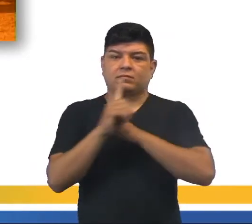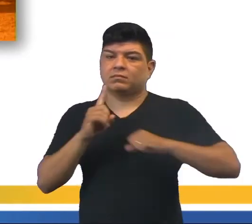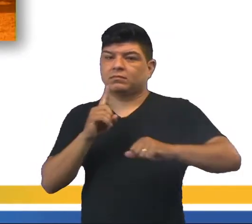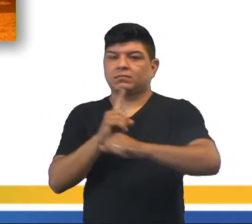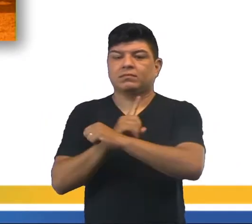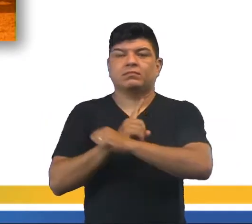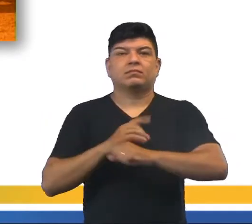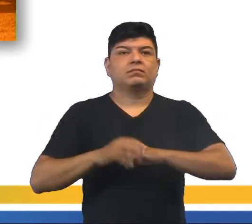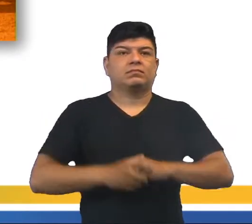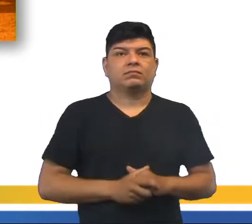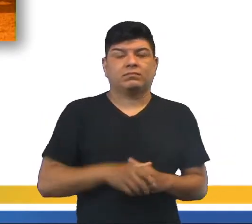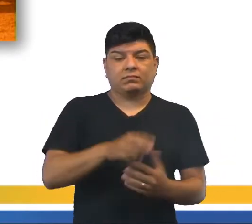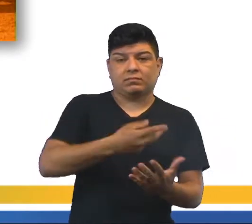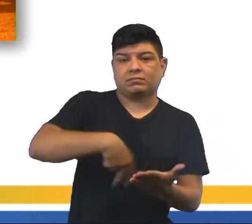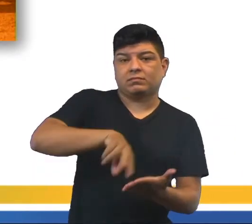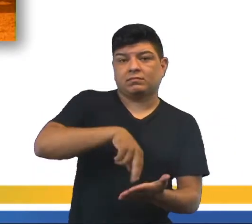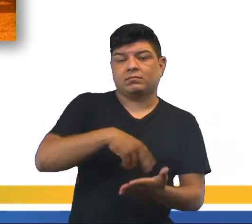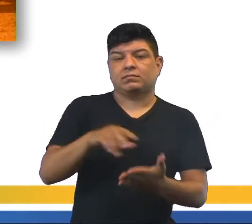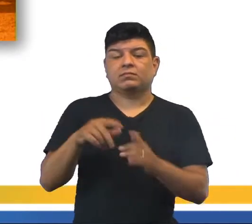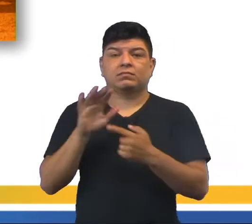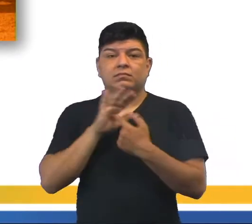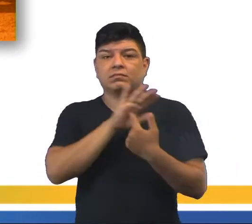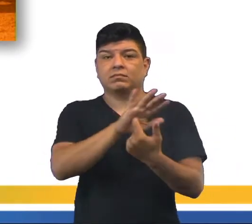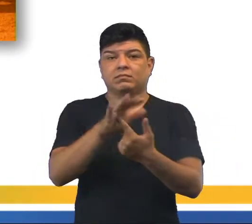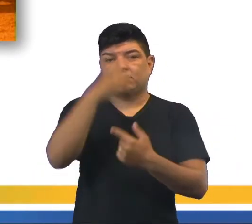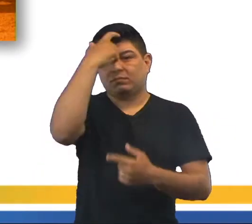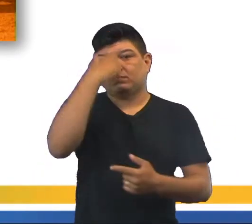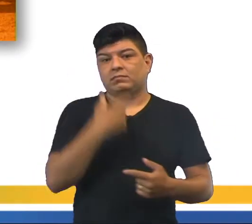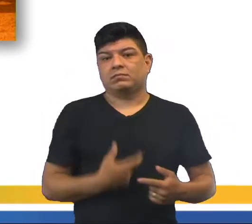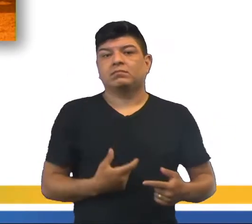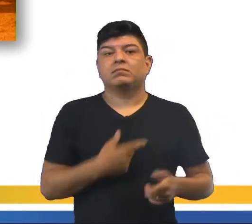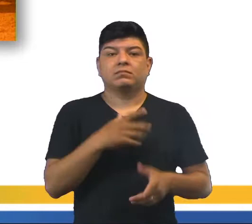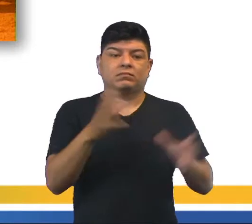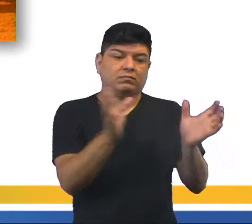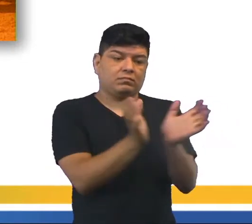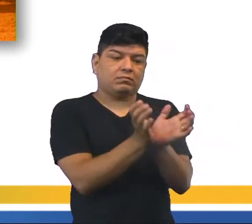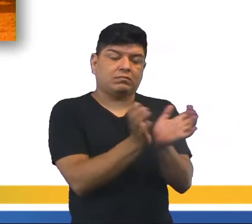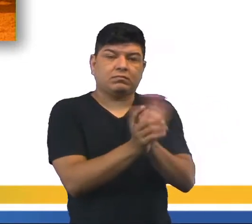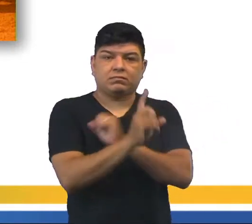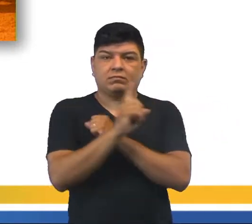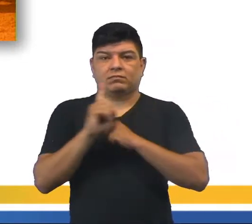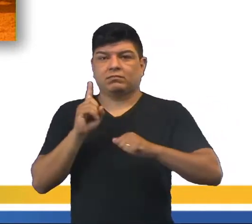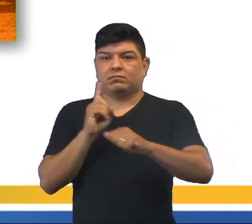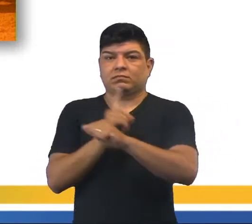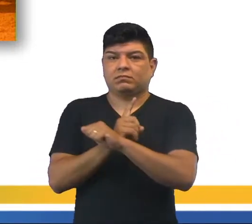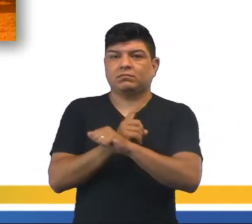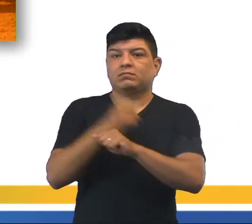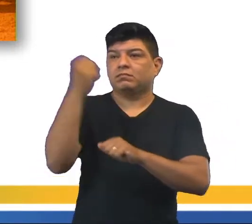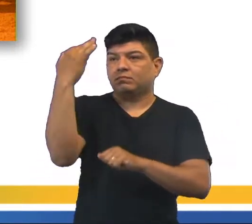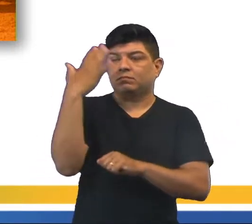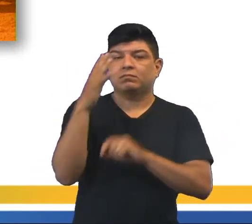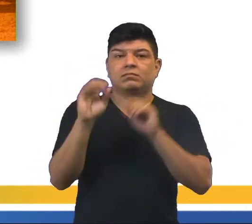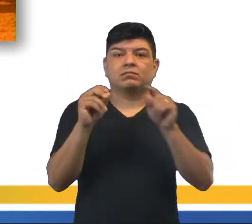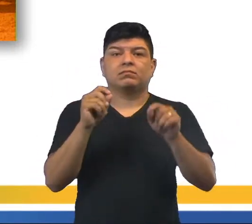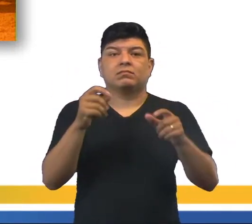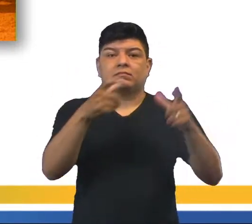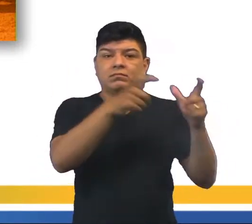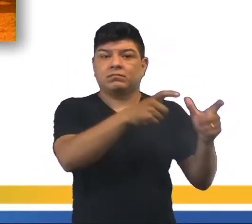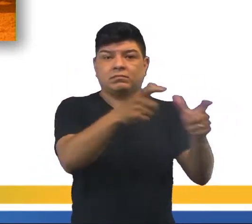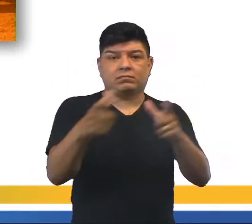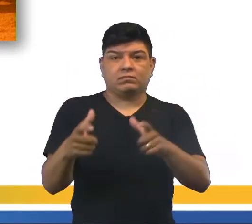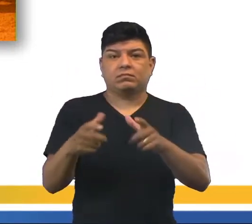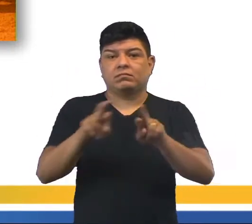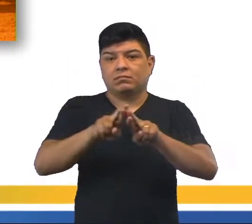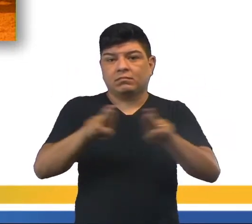sociais. As danças registram o modo de ser de um determinado grupo social que se revela através dos passos e